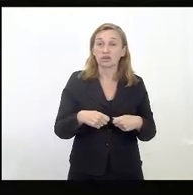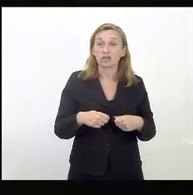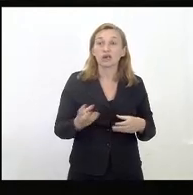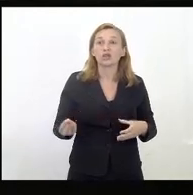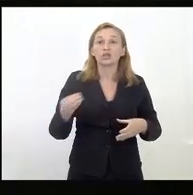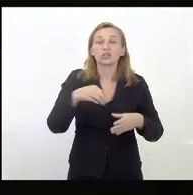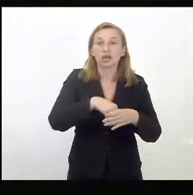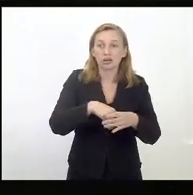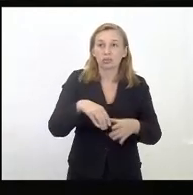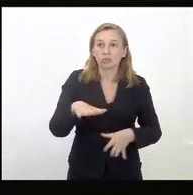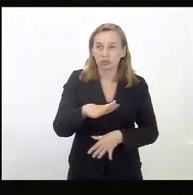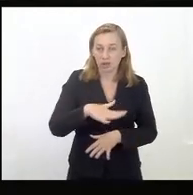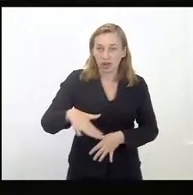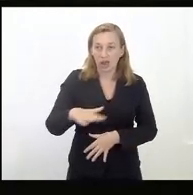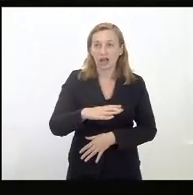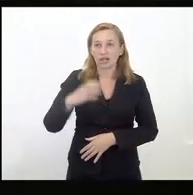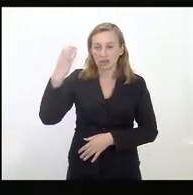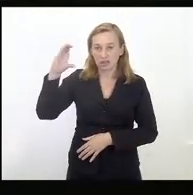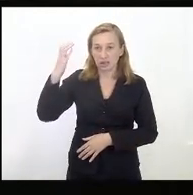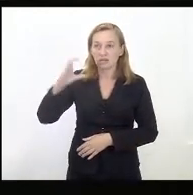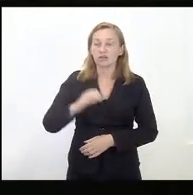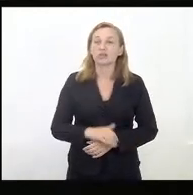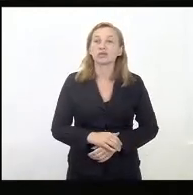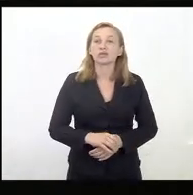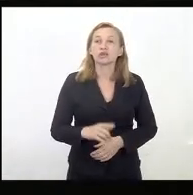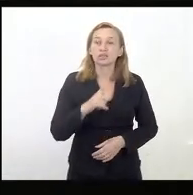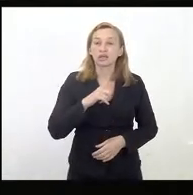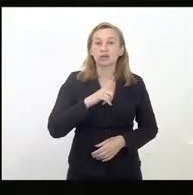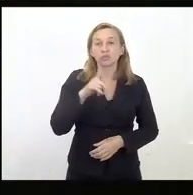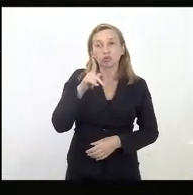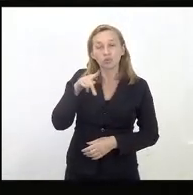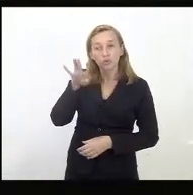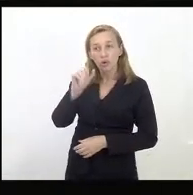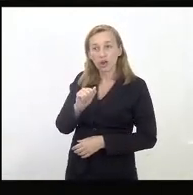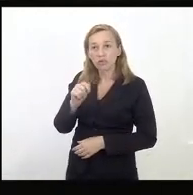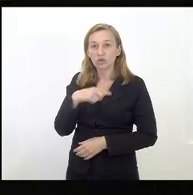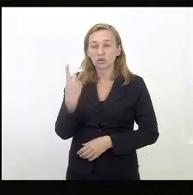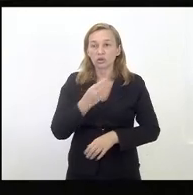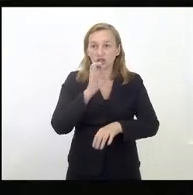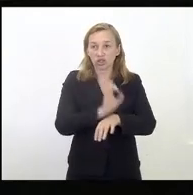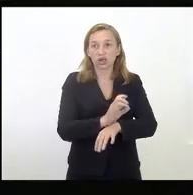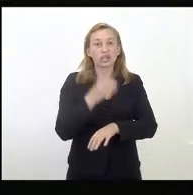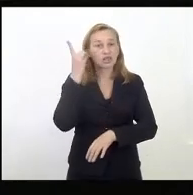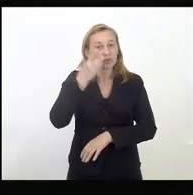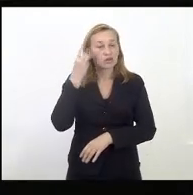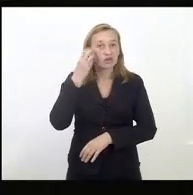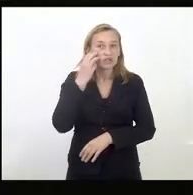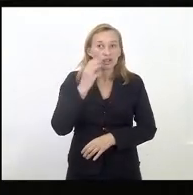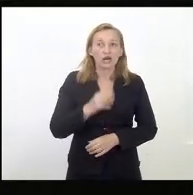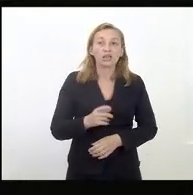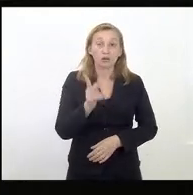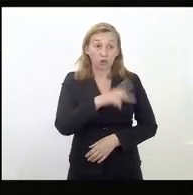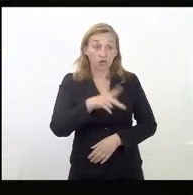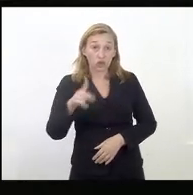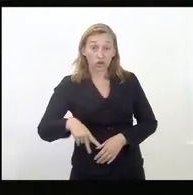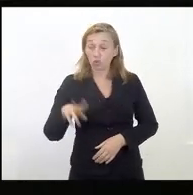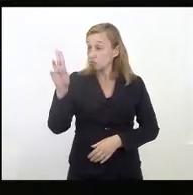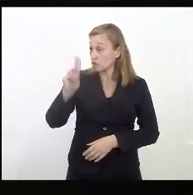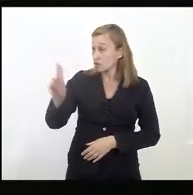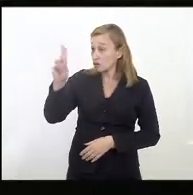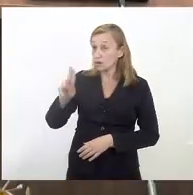nesse meio e nós temos um programa no nosso estado Deputado waldeck vossa excelência que é professor universitário